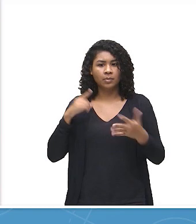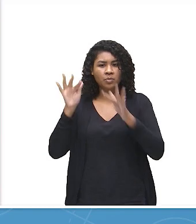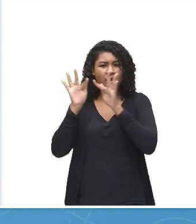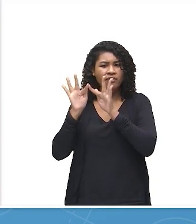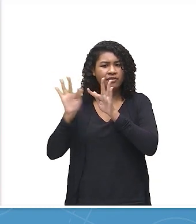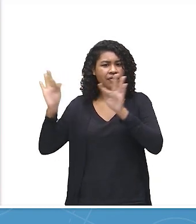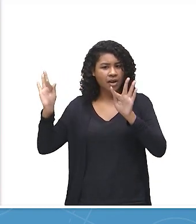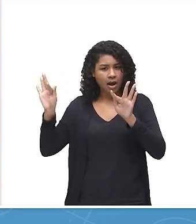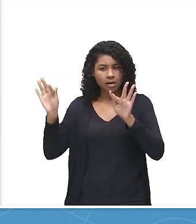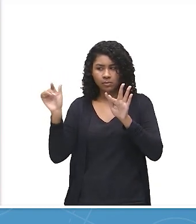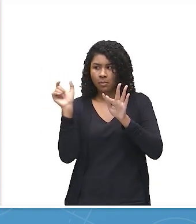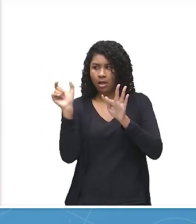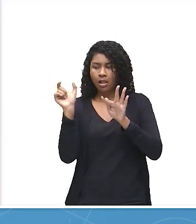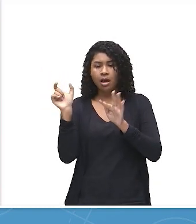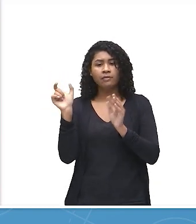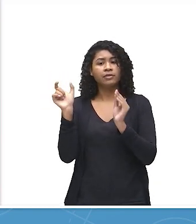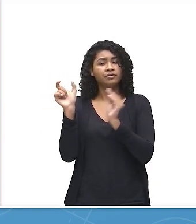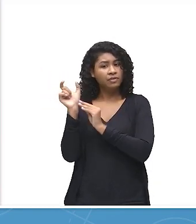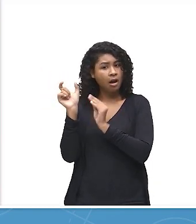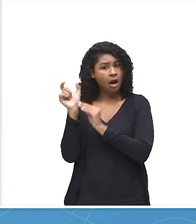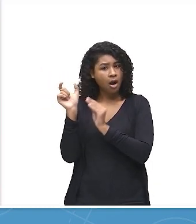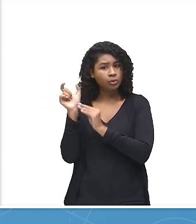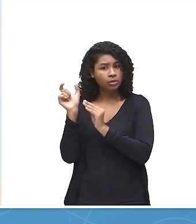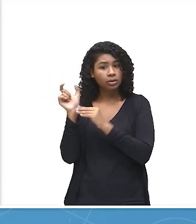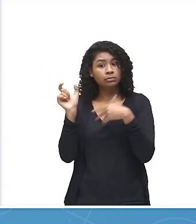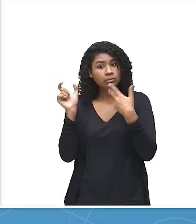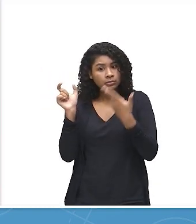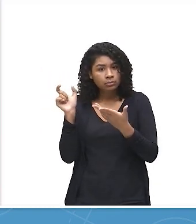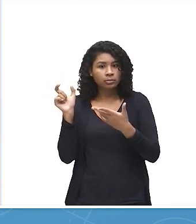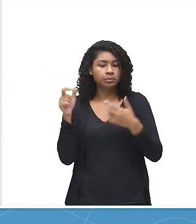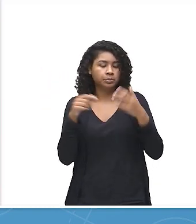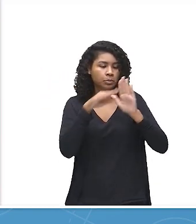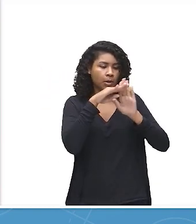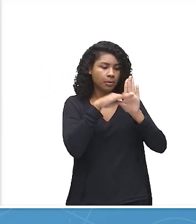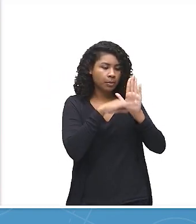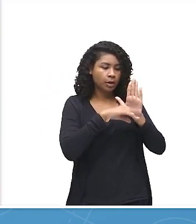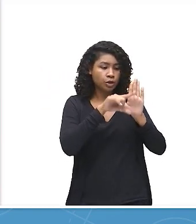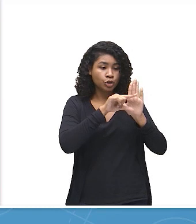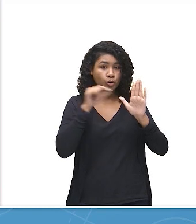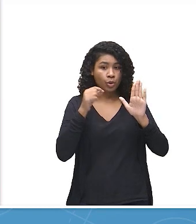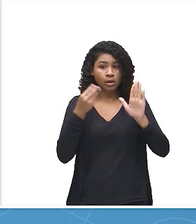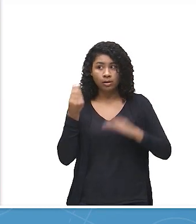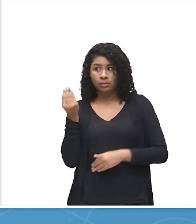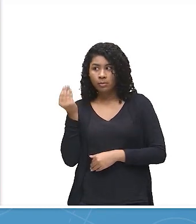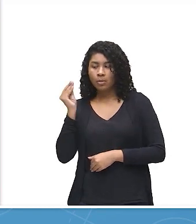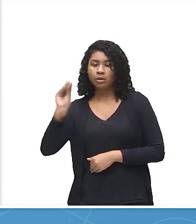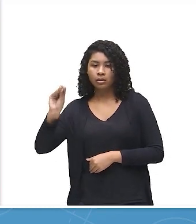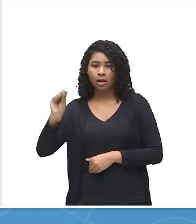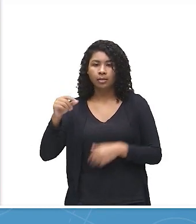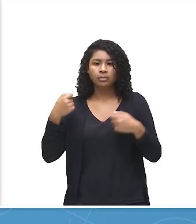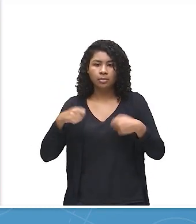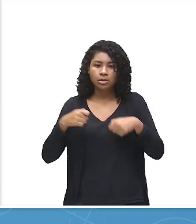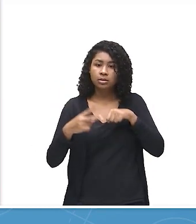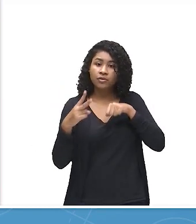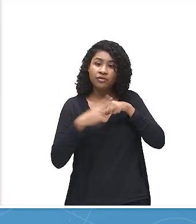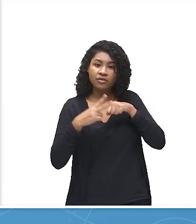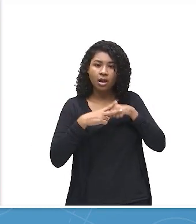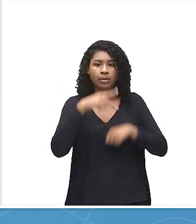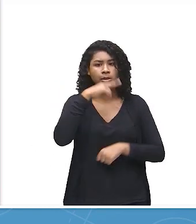Vão compartilhando lá, que daqui a pouquinho eu dou uma olhadinha no chat, converso com vocês também. E agora eu vou fazer os